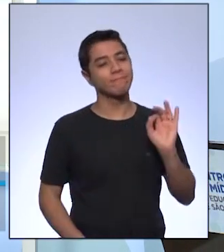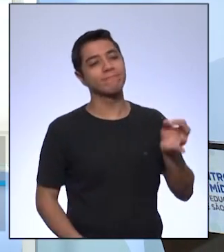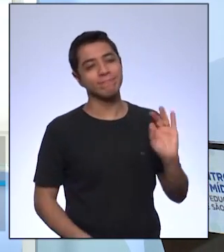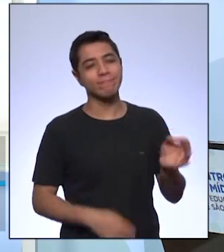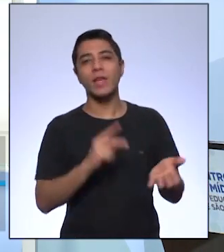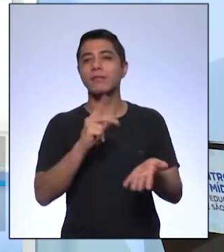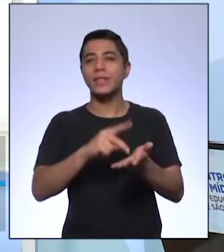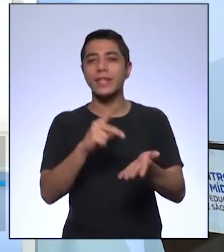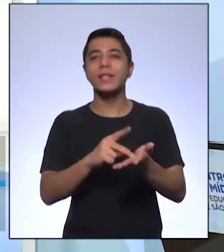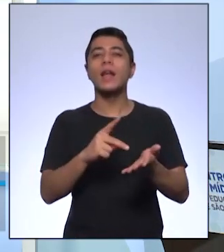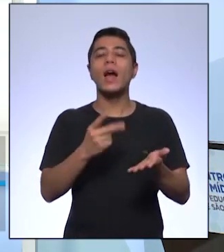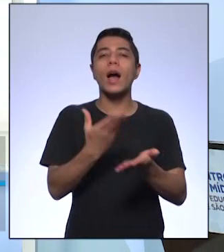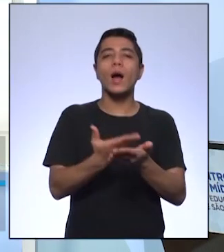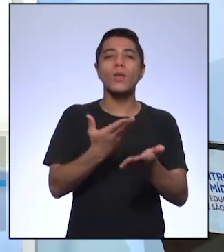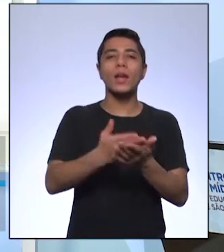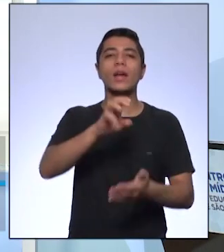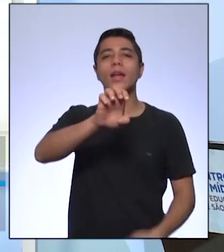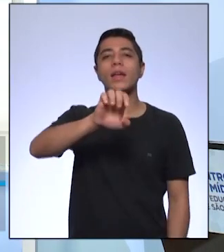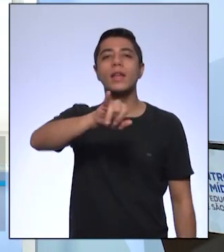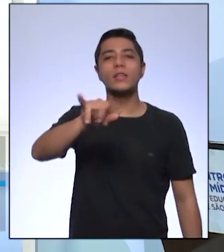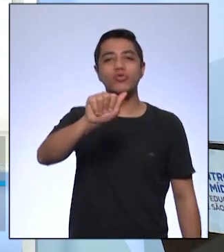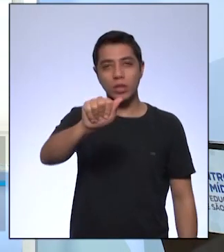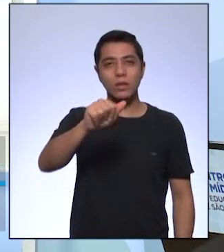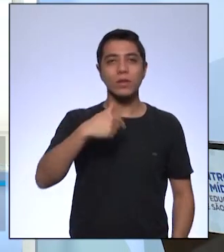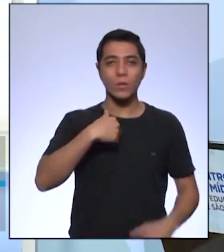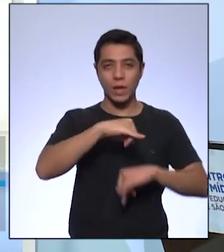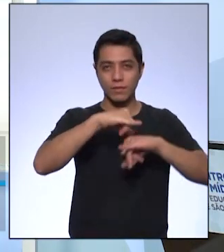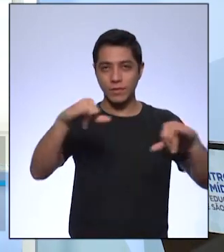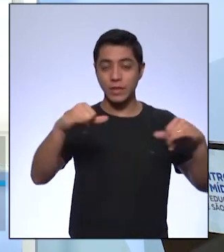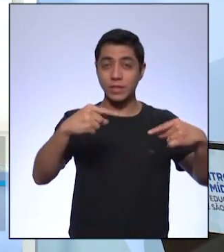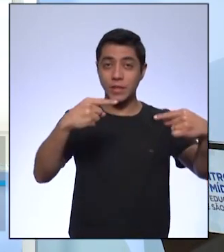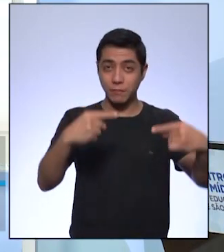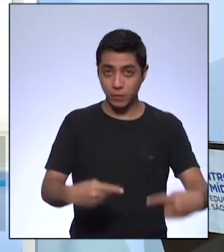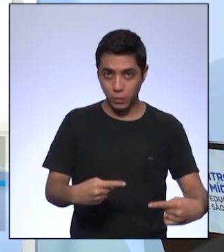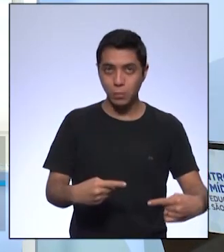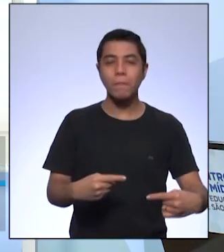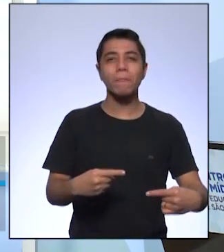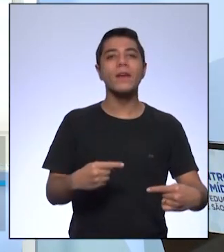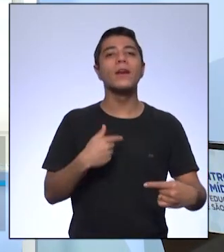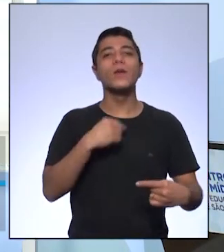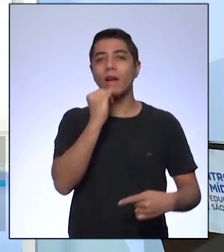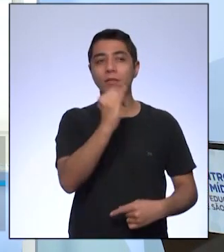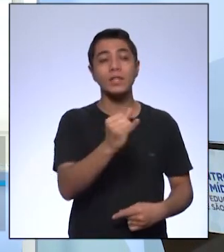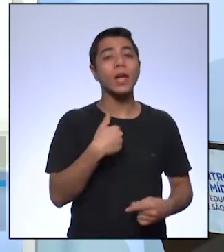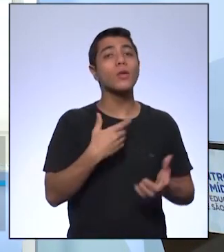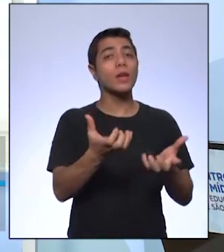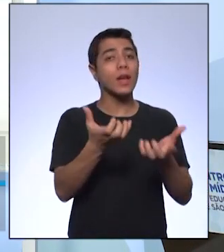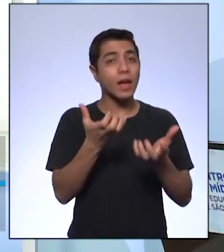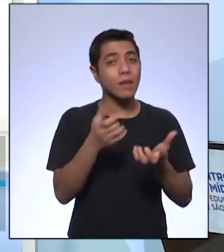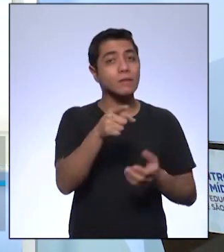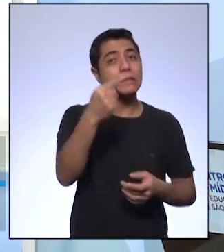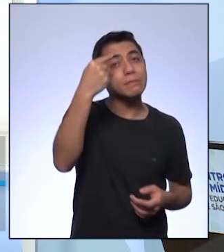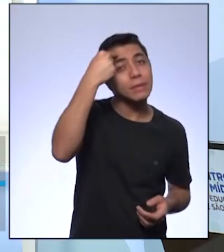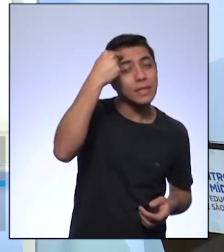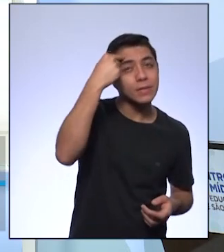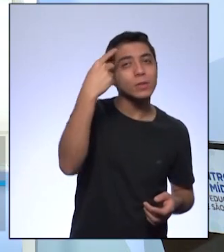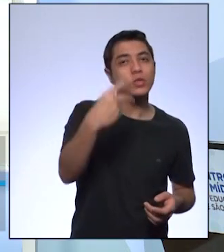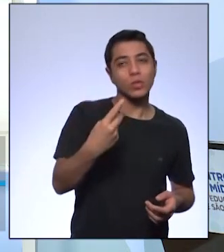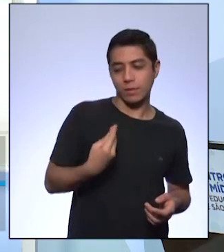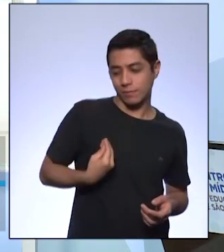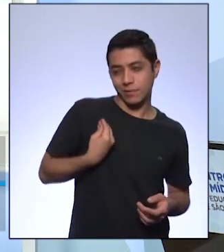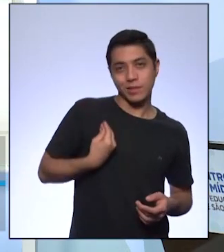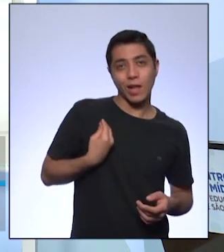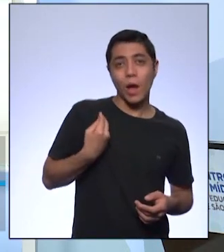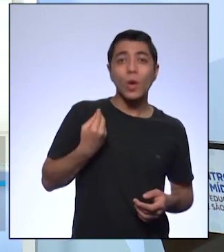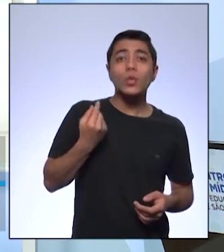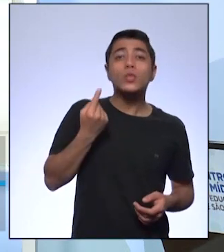para o EJA e falei assim, olha, o desafio é o seguinte, eu quero que você ache um dia na sua vida em que você passe sem fazer algum